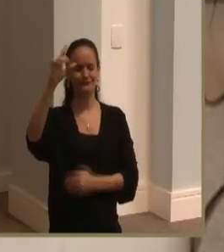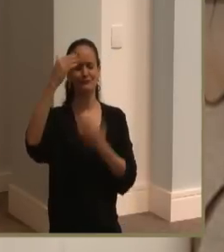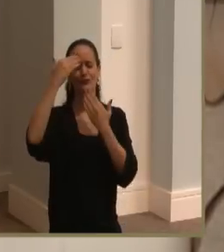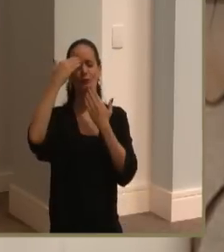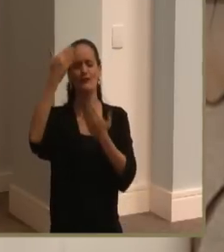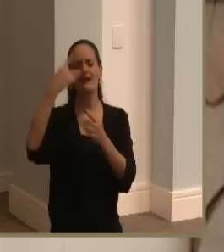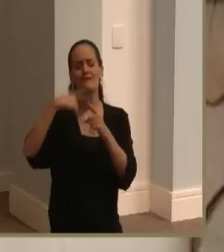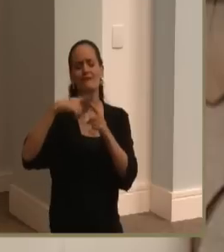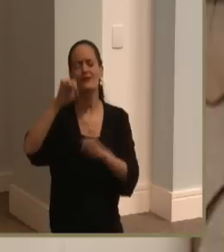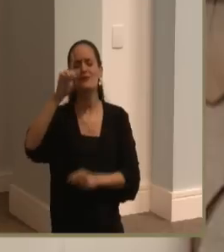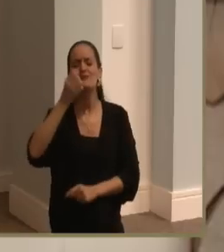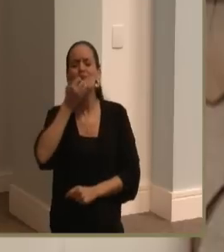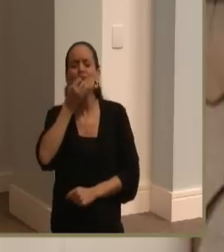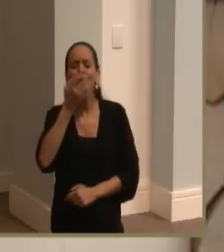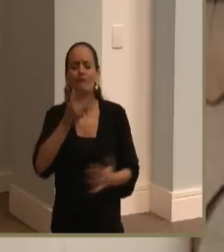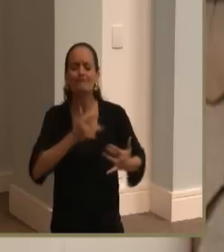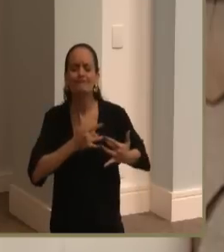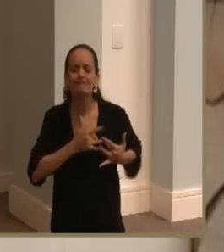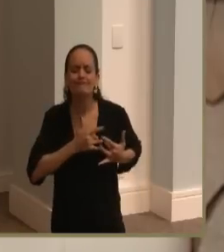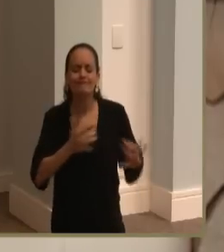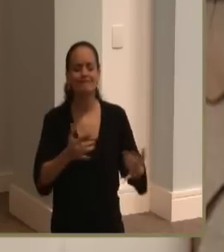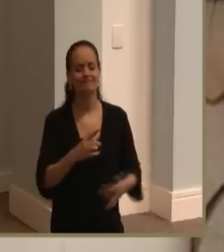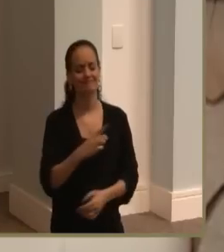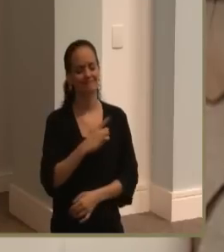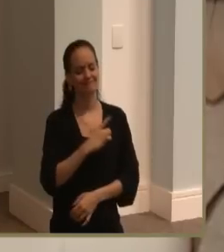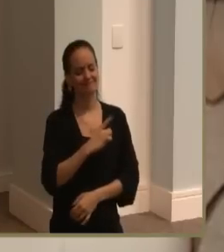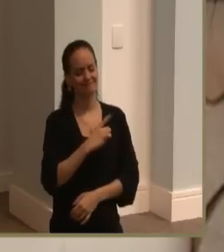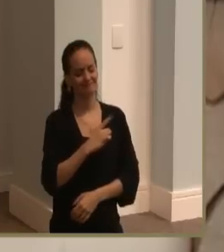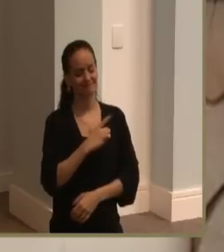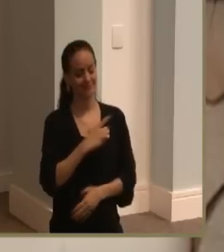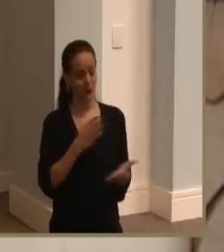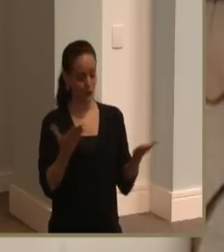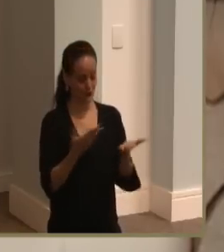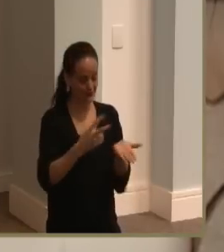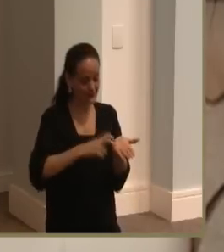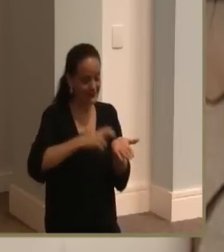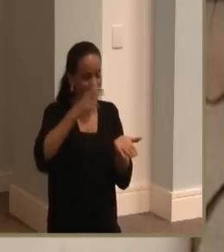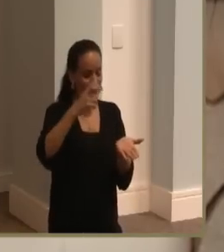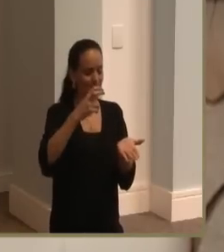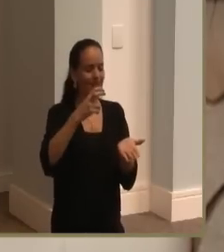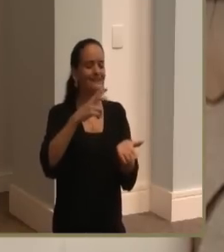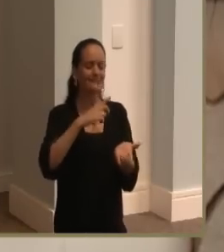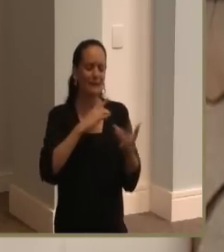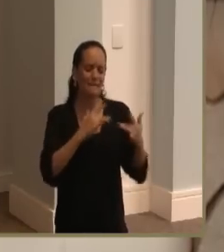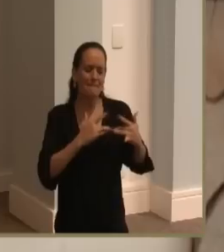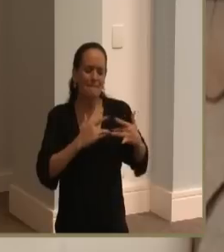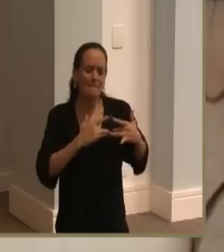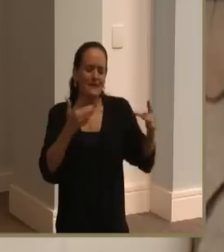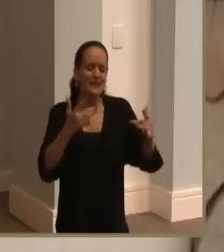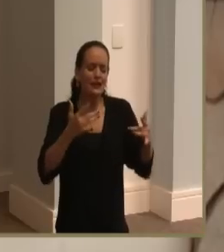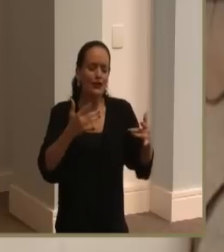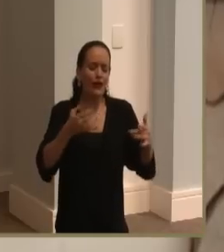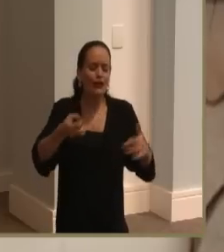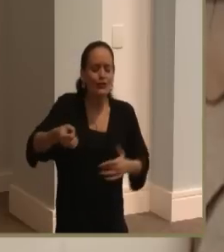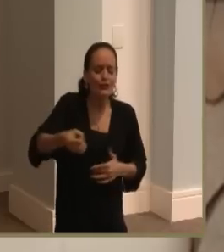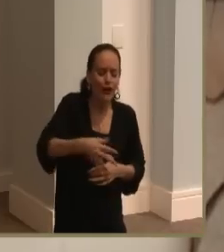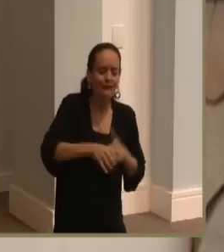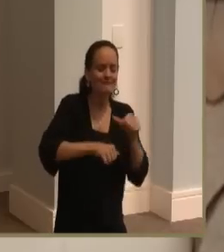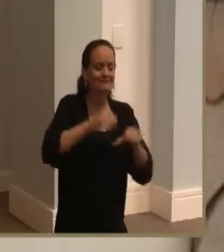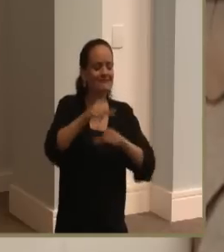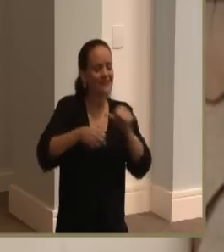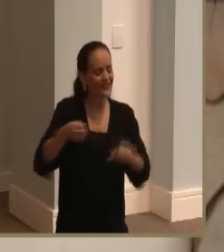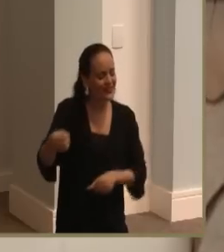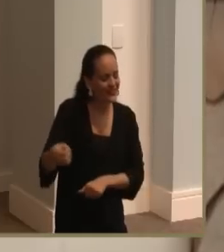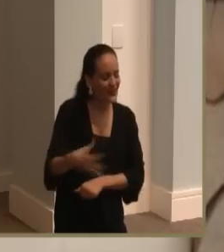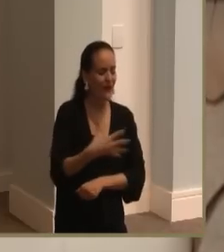bom, tu és misericordioso, e nesta manhã as tuas misericórdias já se renovaram sobre nós, por isso